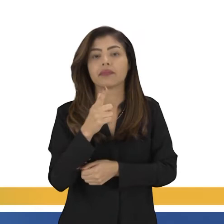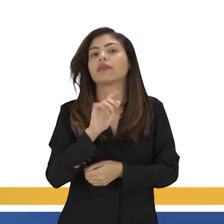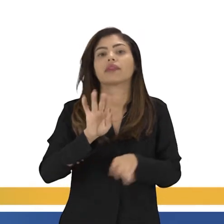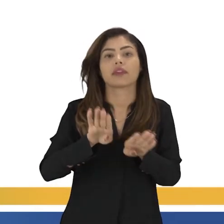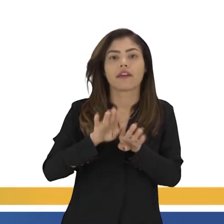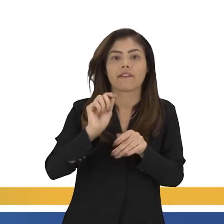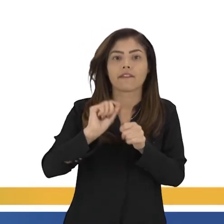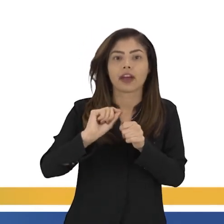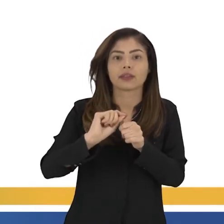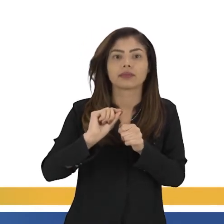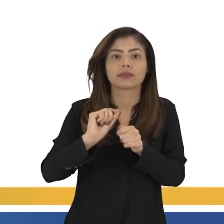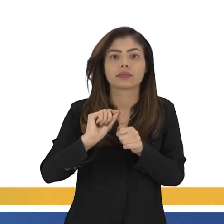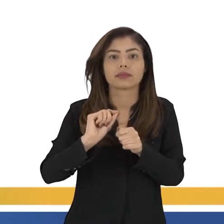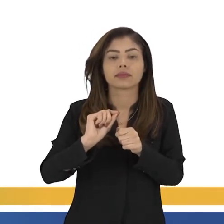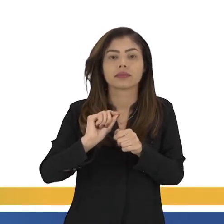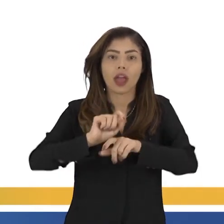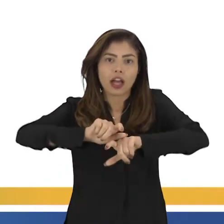havido